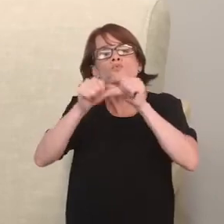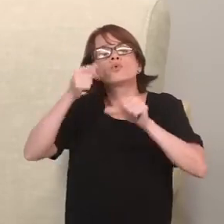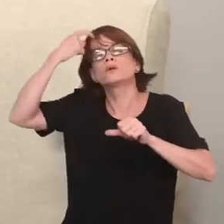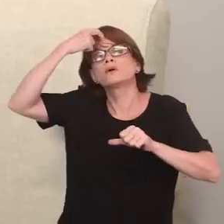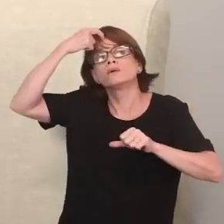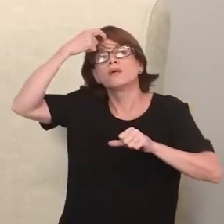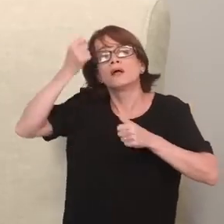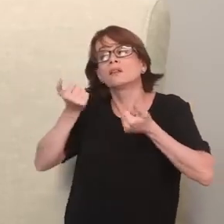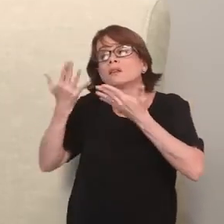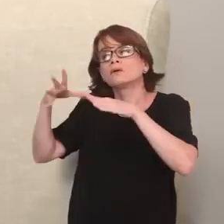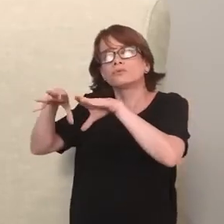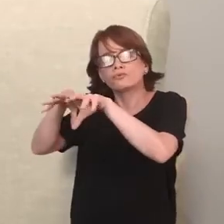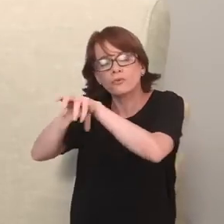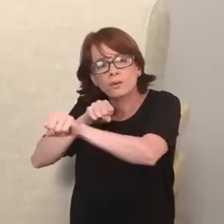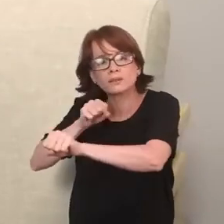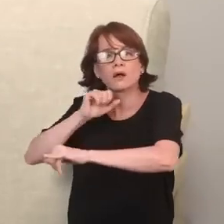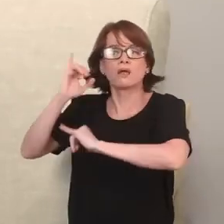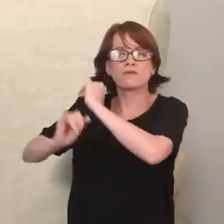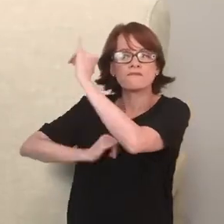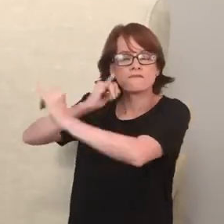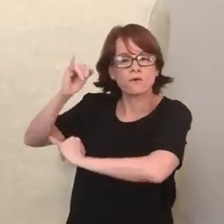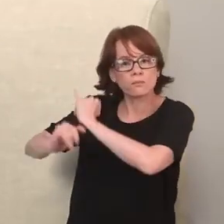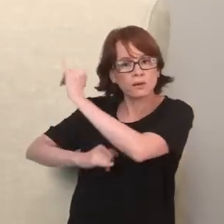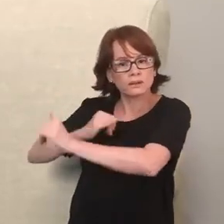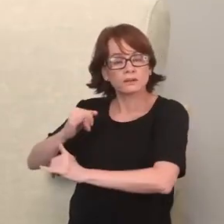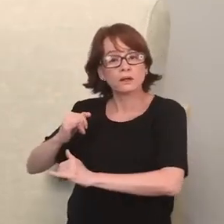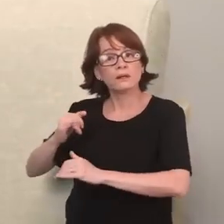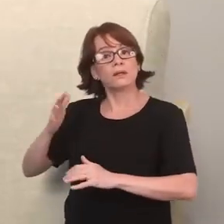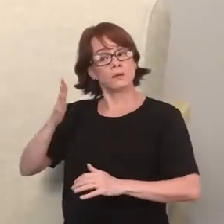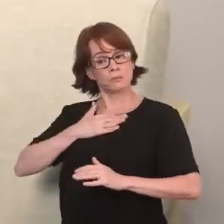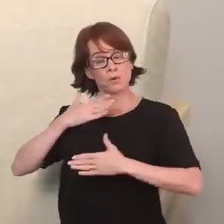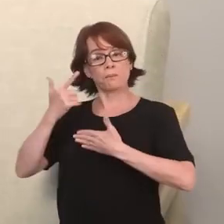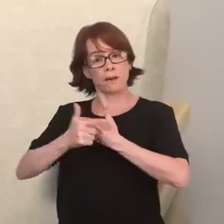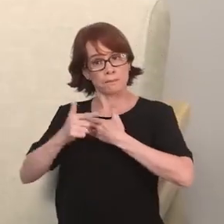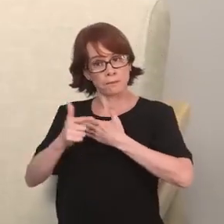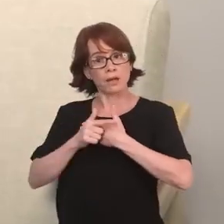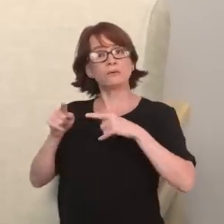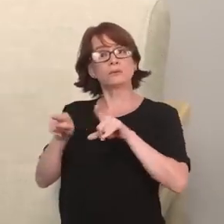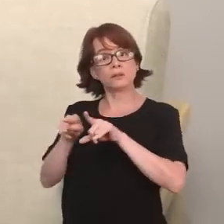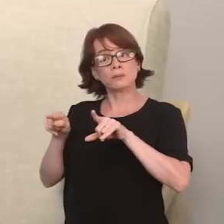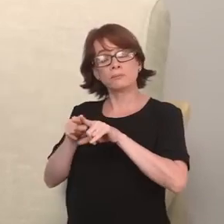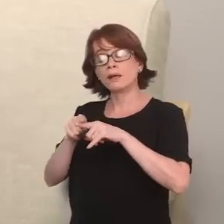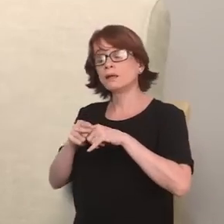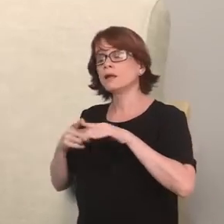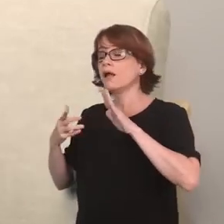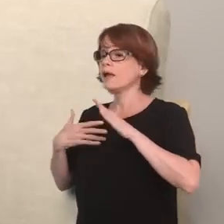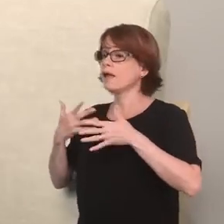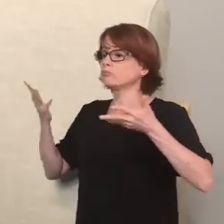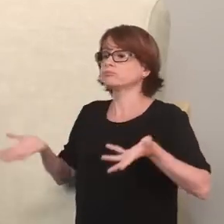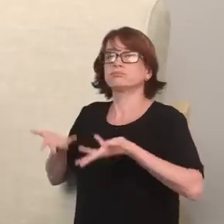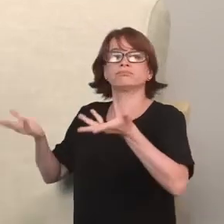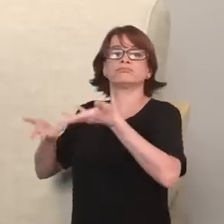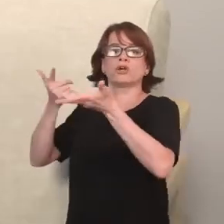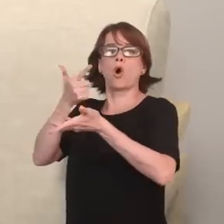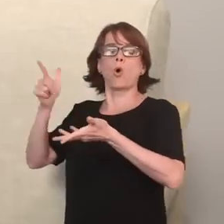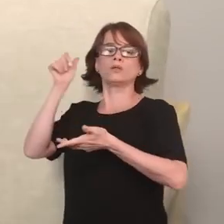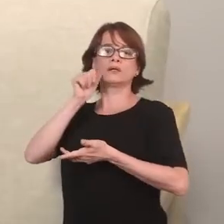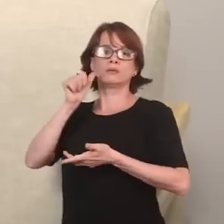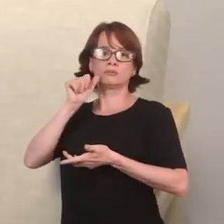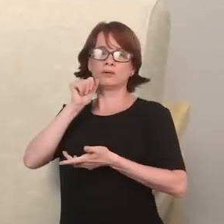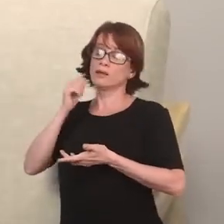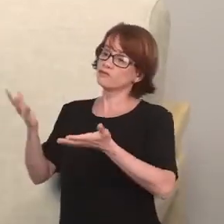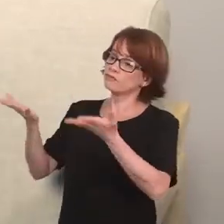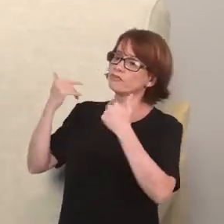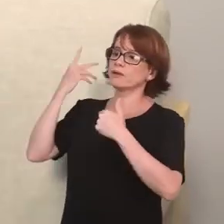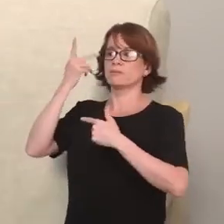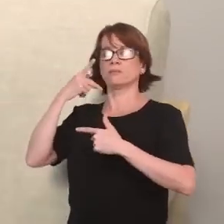mulher, sinto que também é uma missão minha inspirar outras mulheres a virem para a política. Nossa, a Bia Kicis